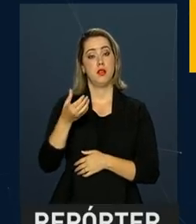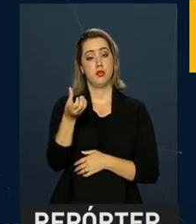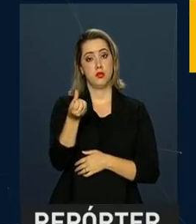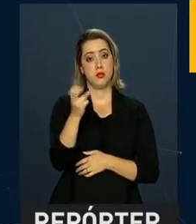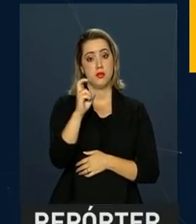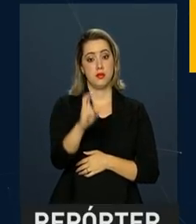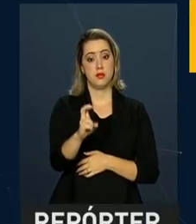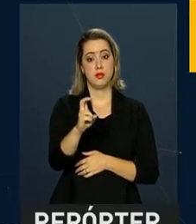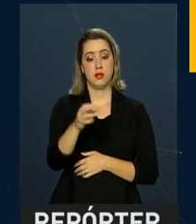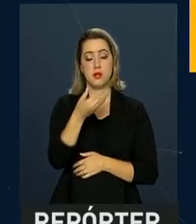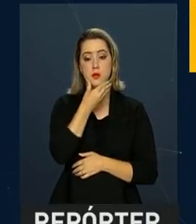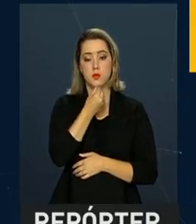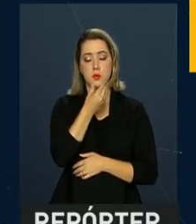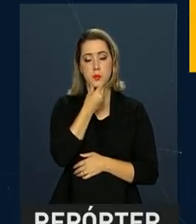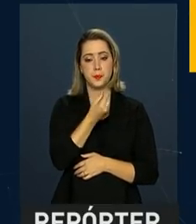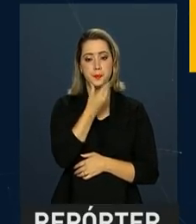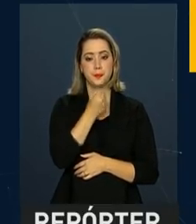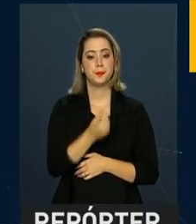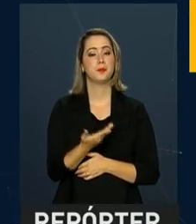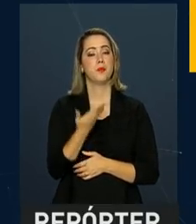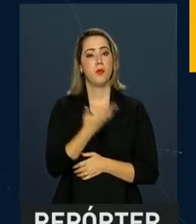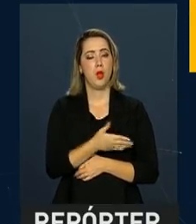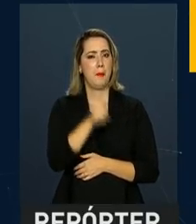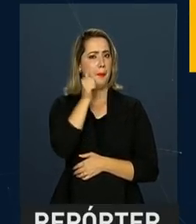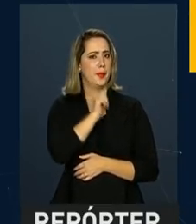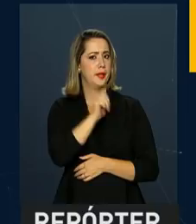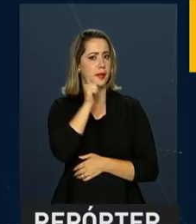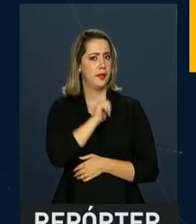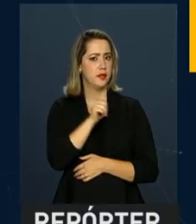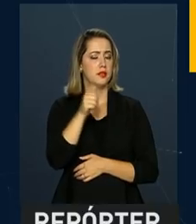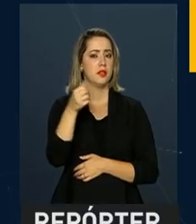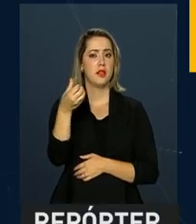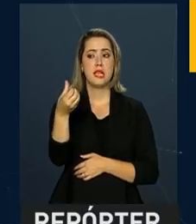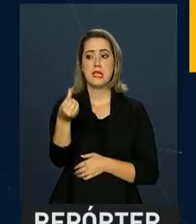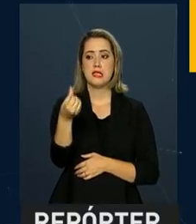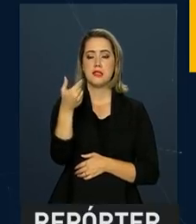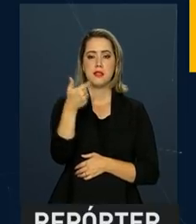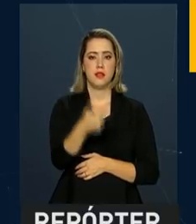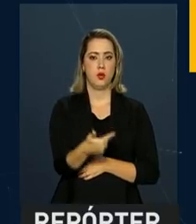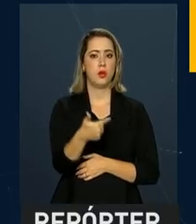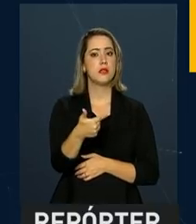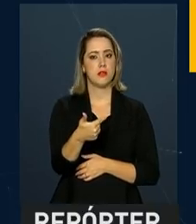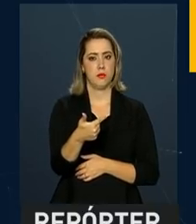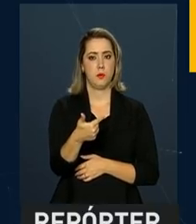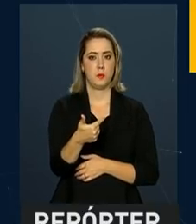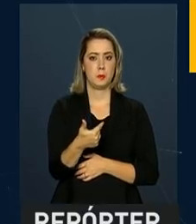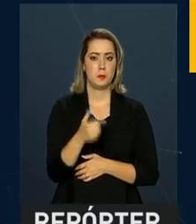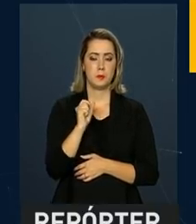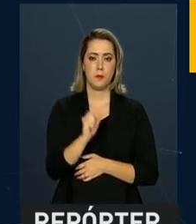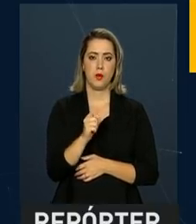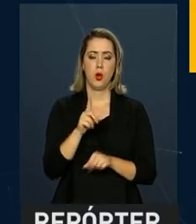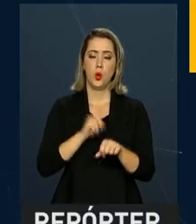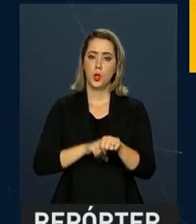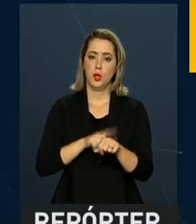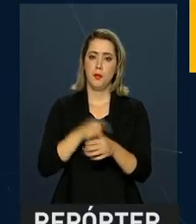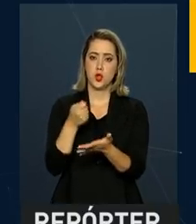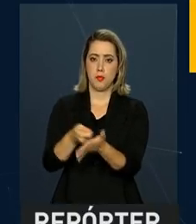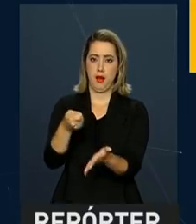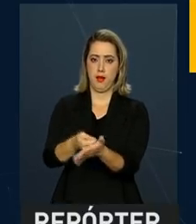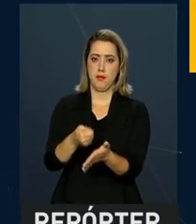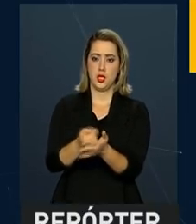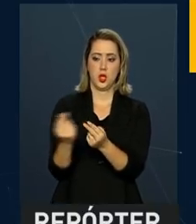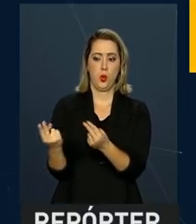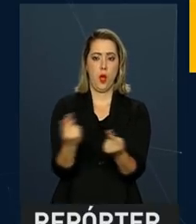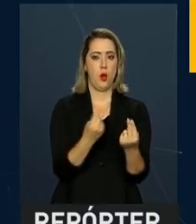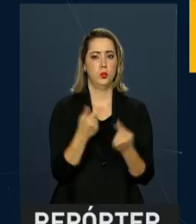65 anos para homens se aposentarem. Para mulheres, a idade vai ser menor, 62 anos. O tempo de contribuição é